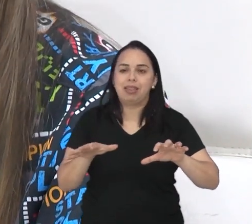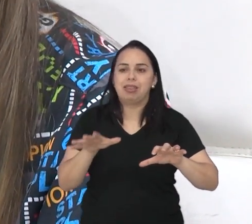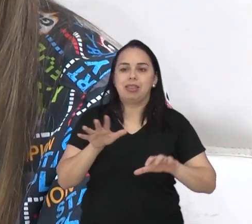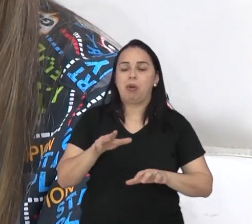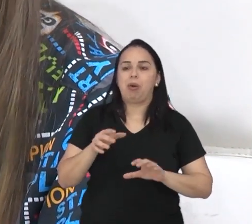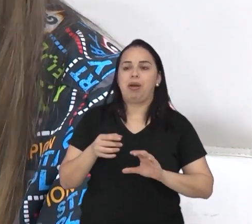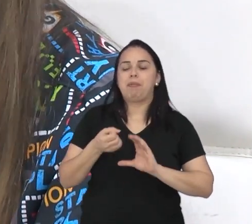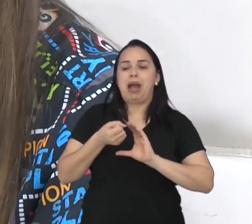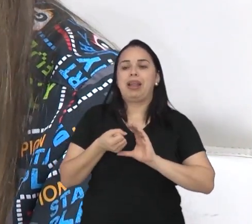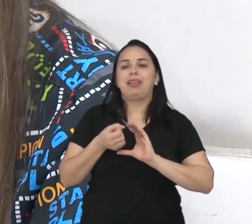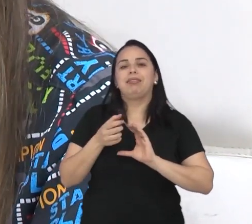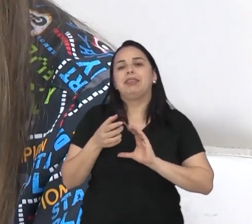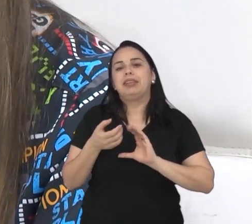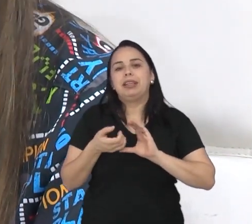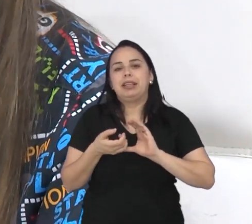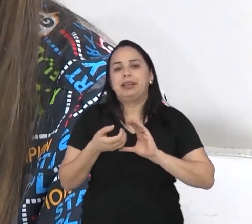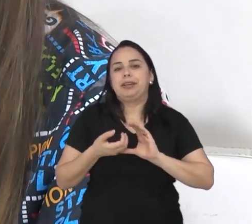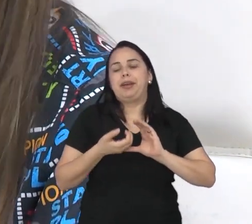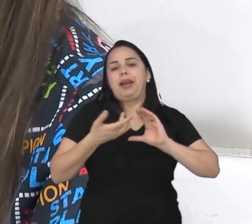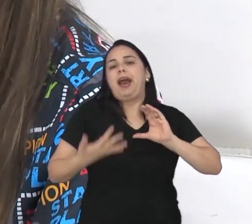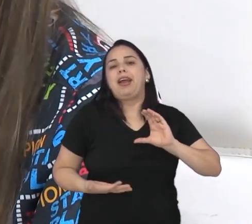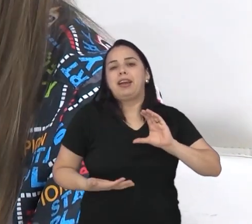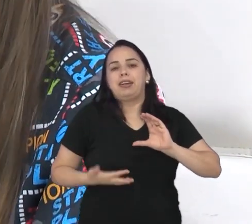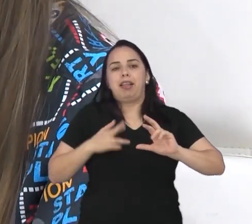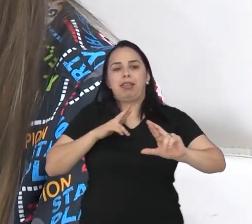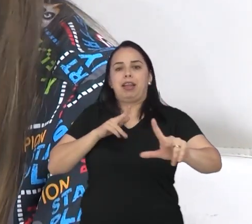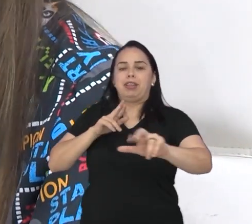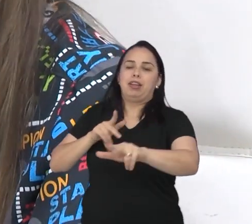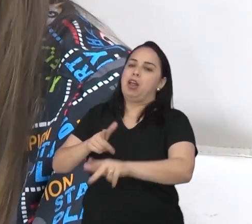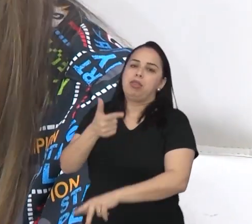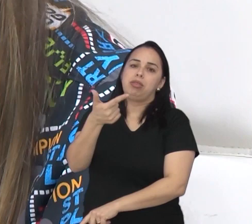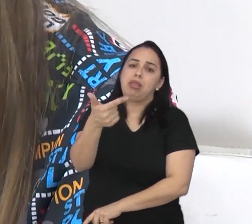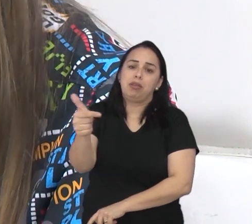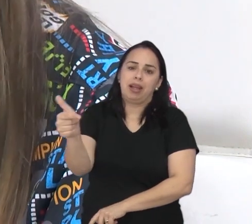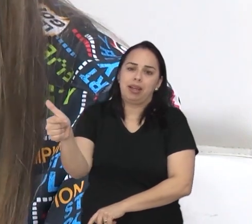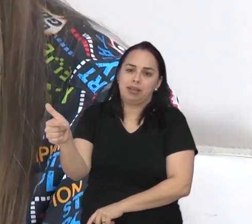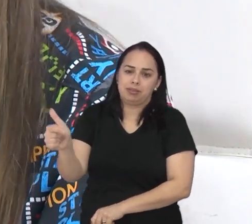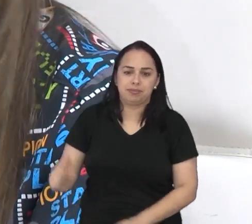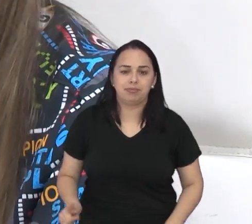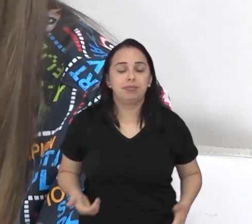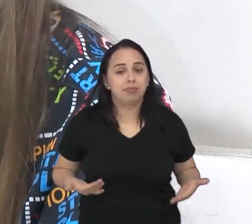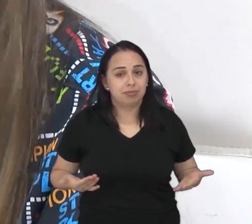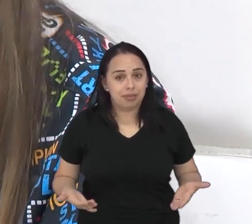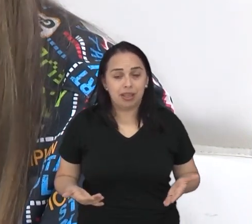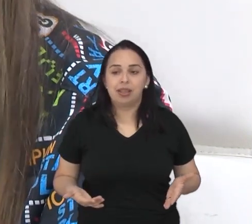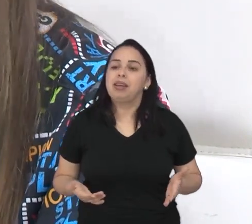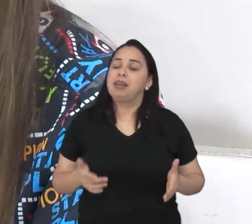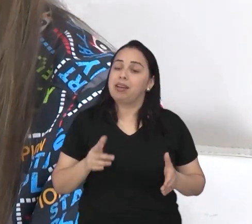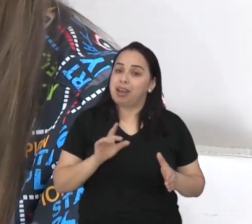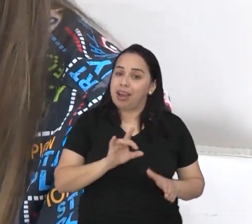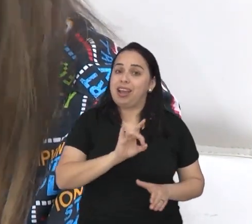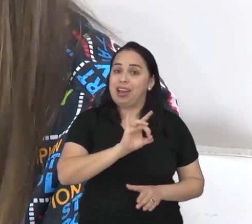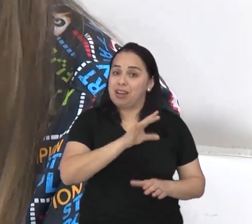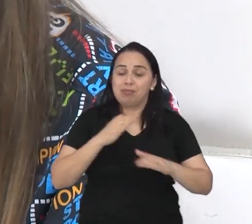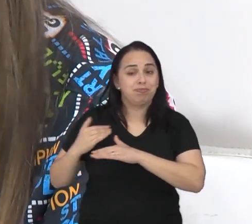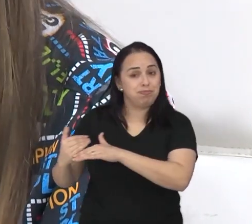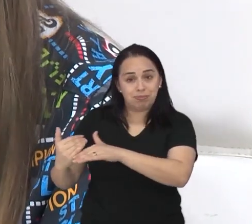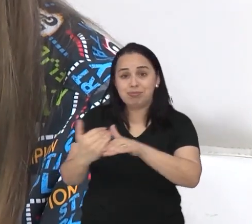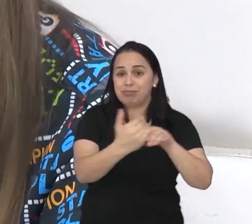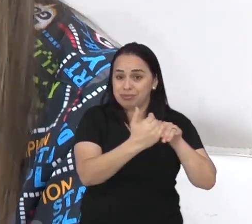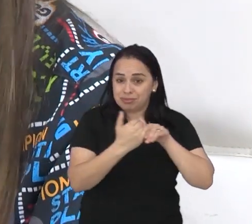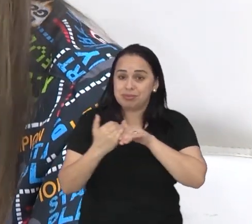de características que sejam diferentes das minhas ou das suas como indivíduos. Eles são indivíduos